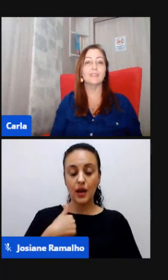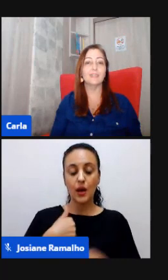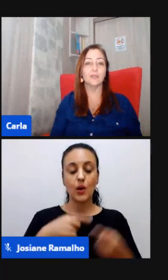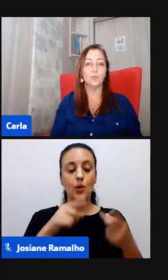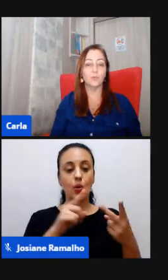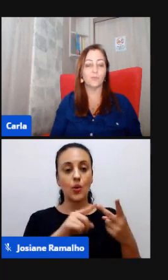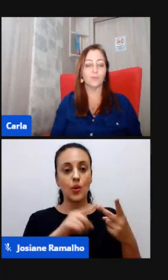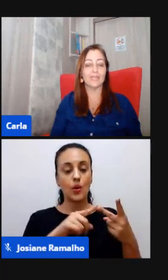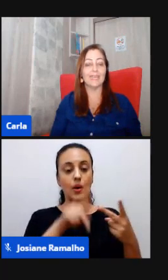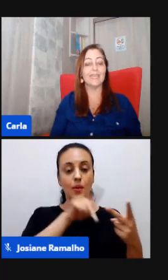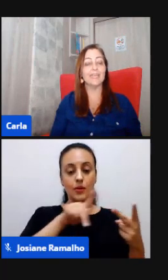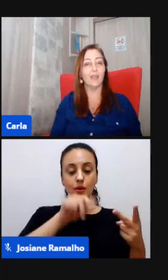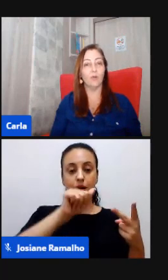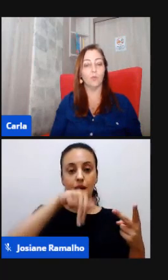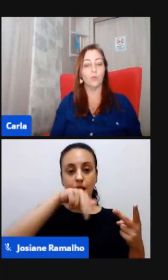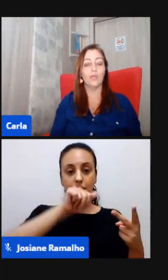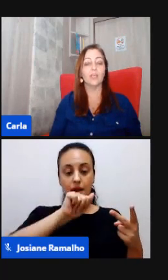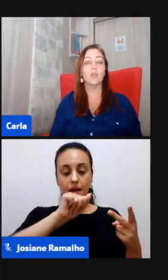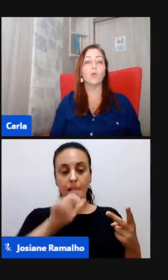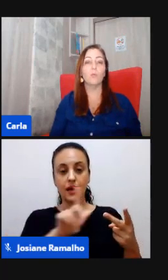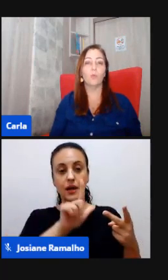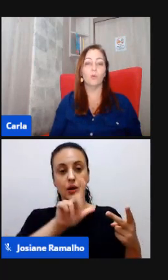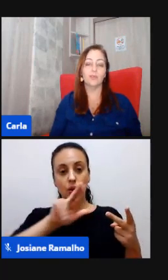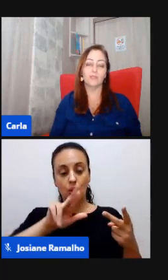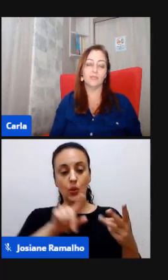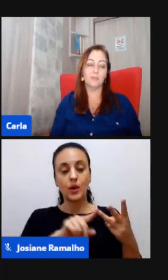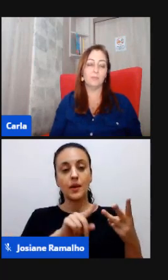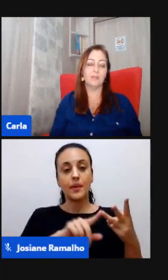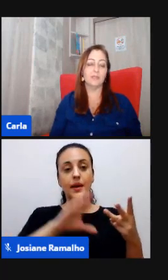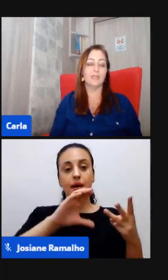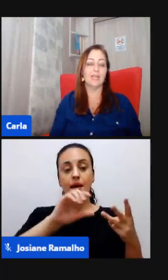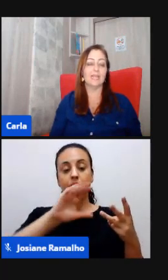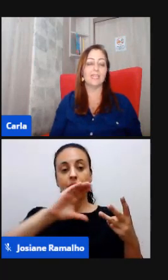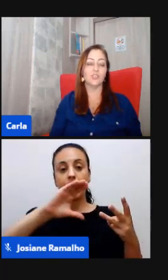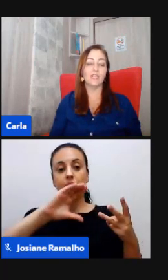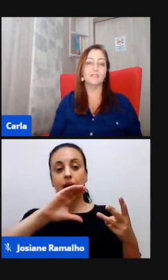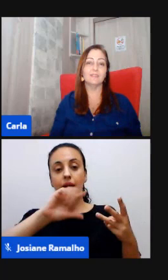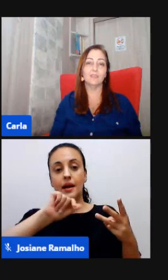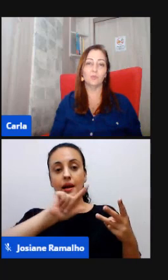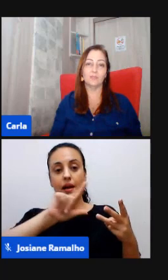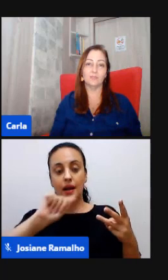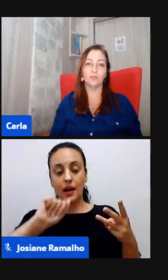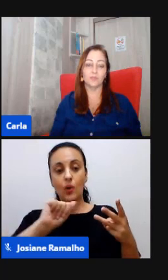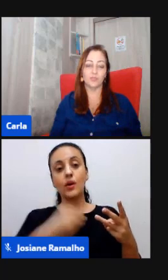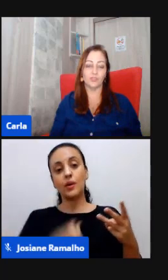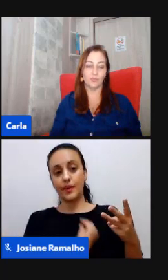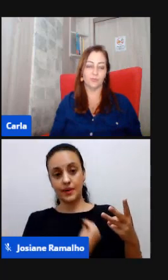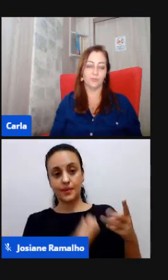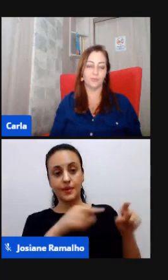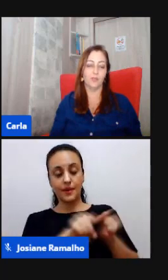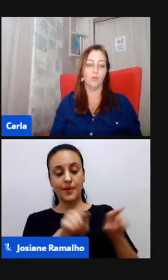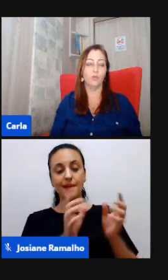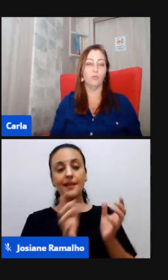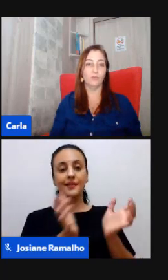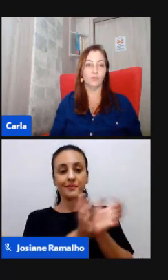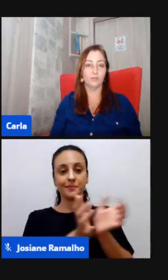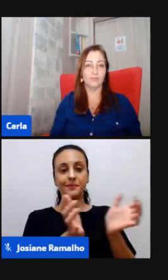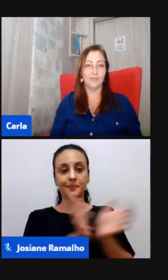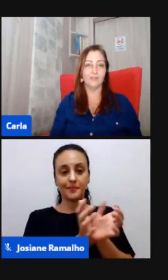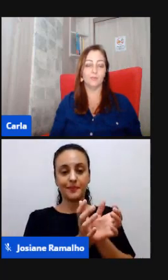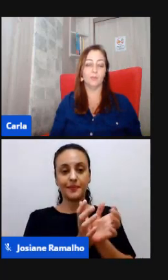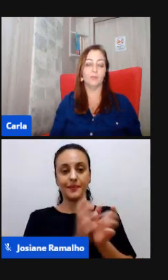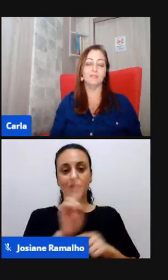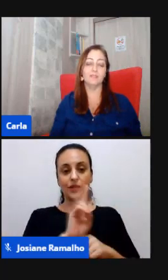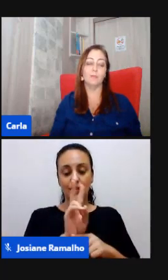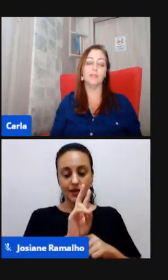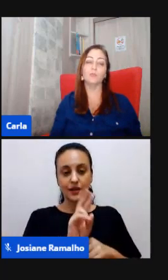professoras Ana Lu e Clau, que compõem a equipe da Gerência da Educação Infantil. Convido